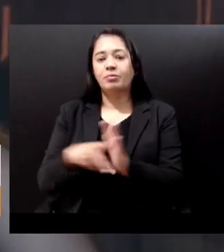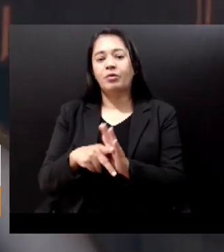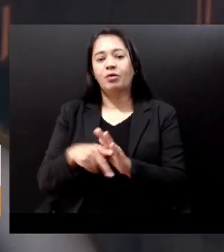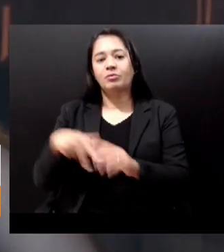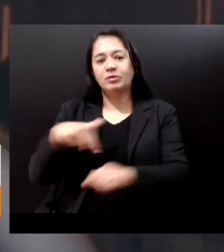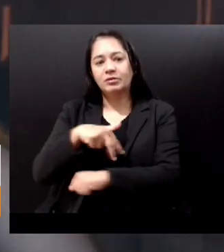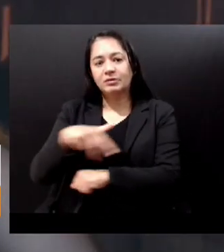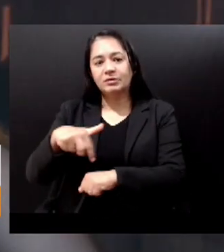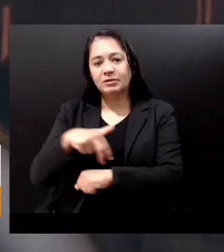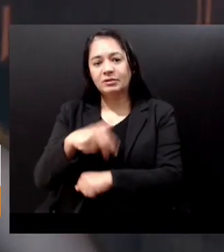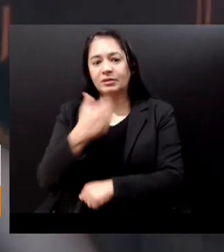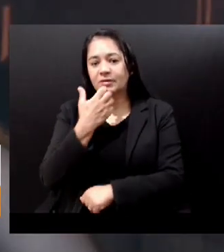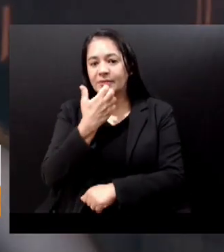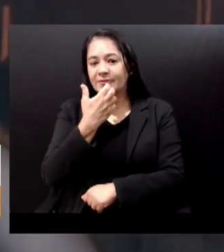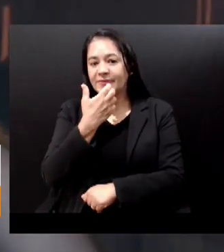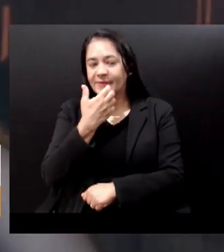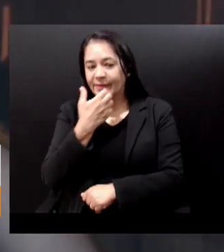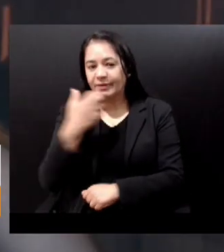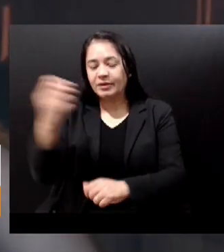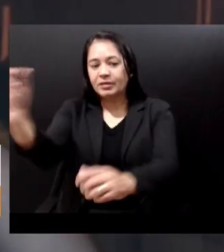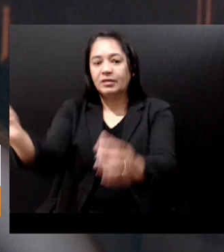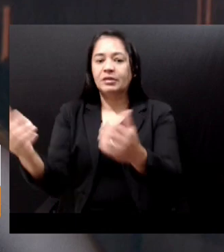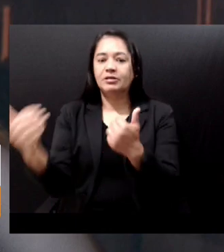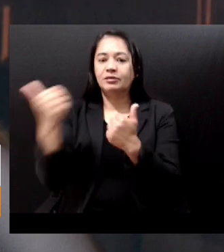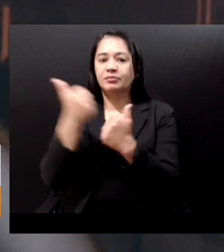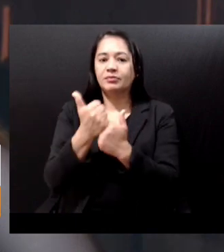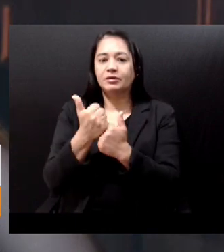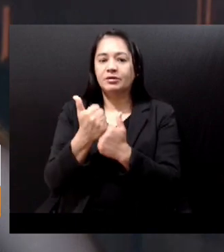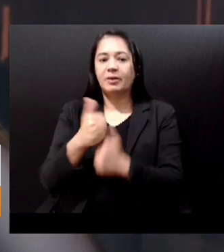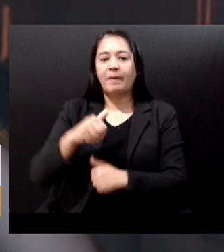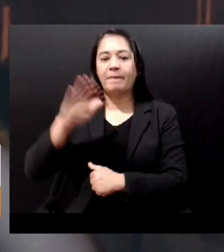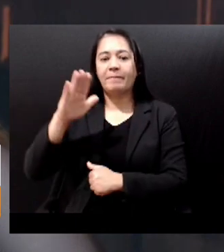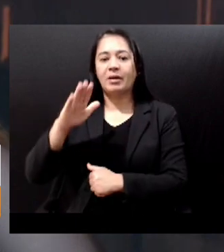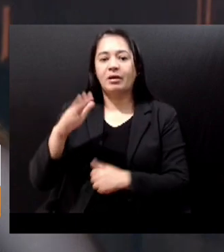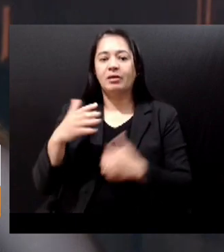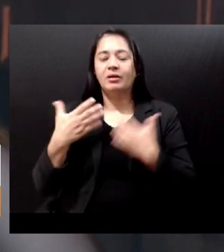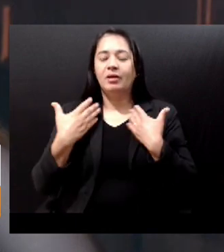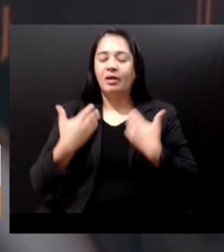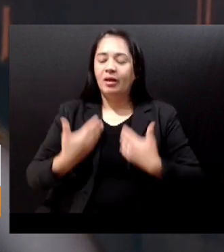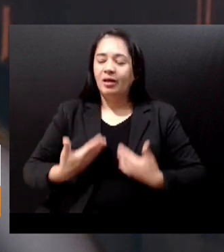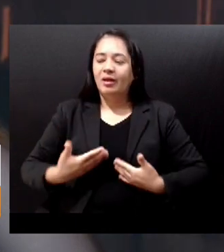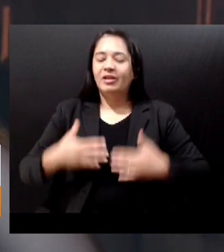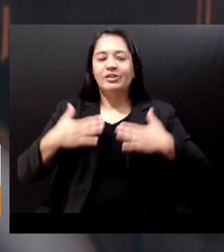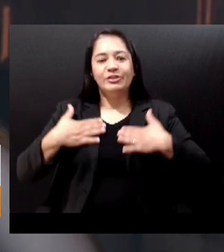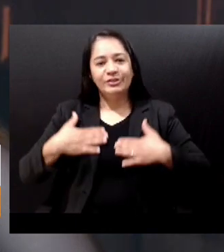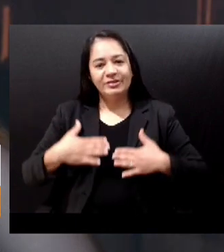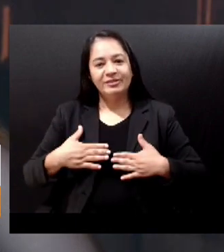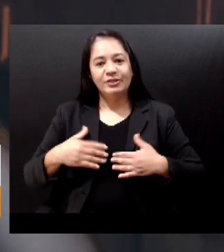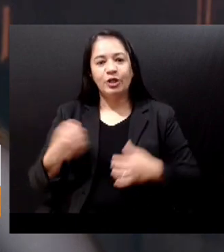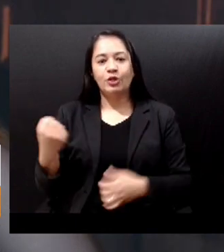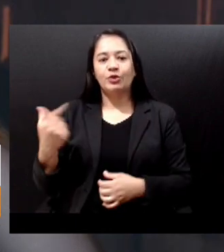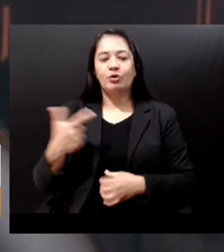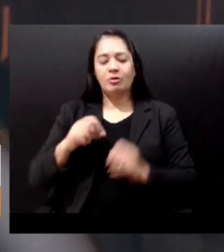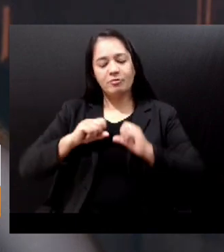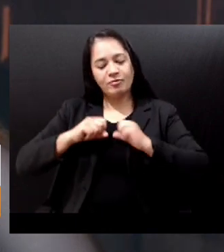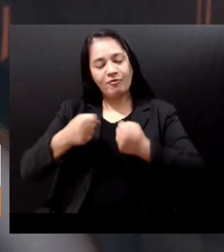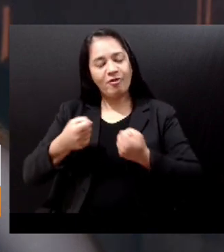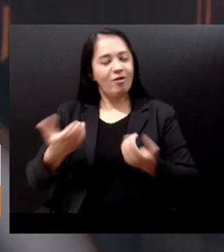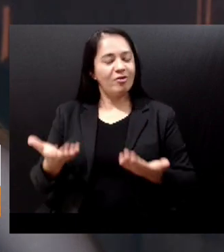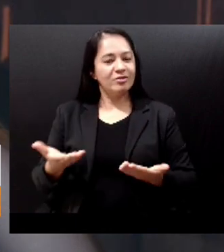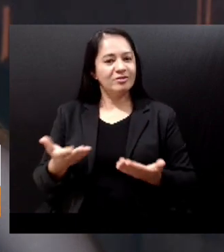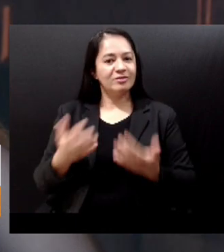seja, entra num lugar muito mais de relaxamento e descanso do que de Uhum. esforço, Sim. né, mas também é